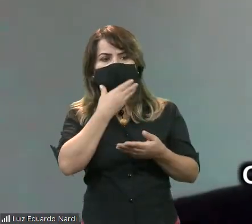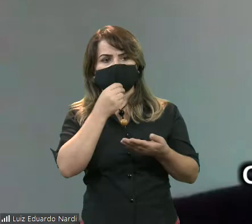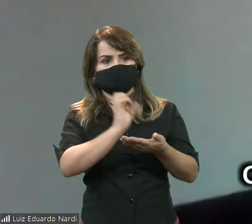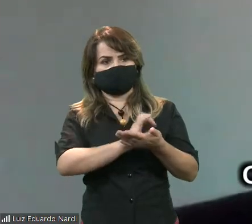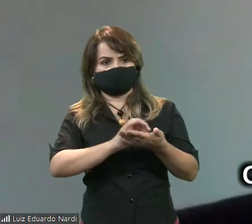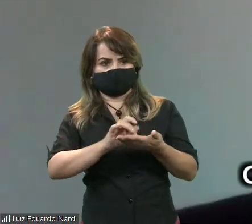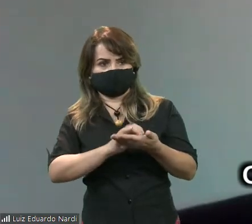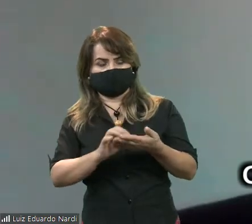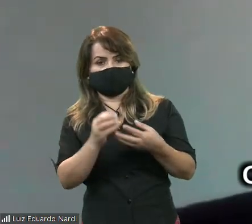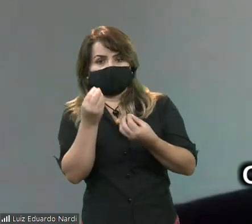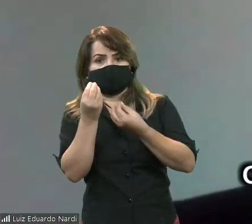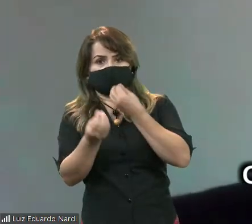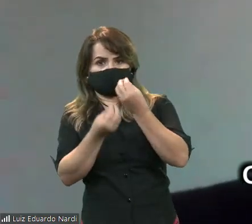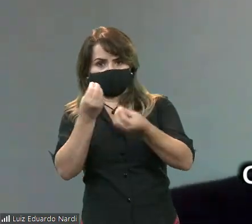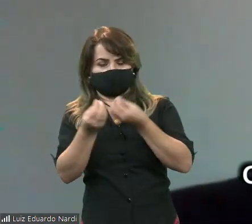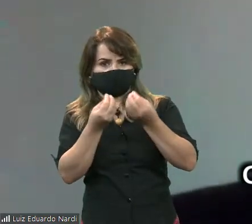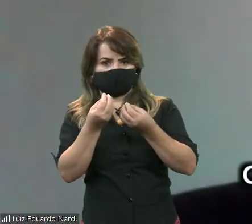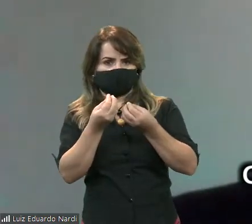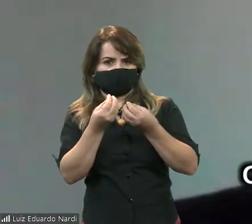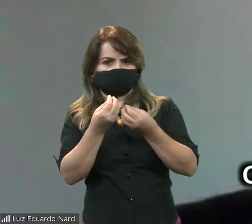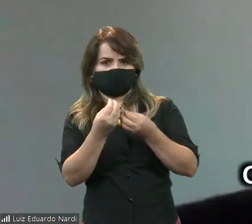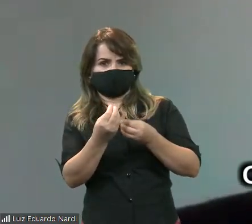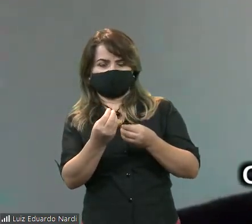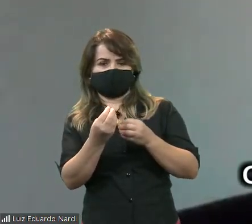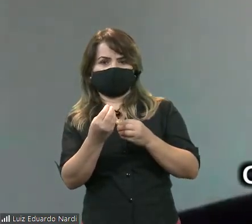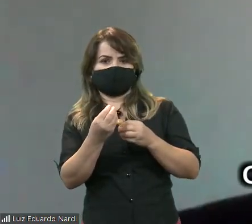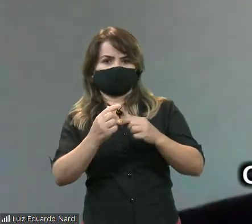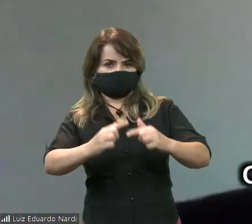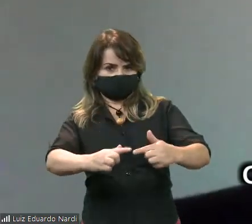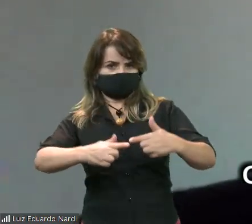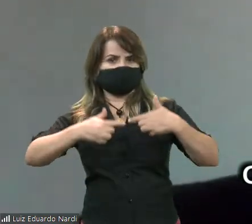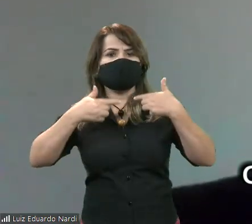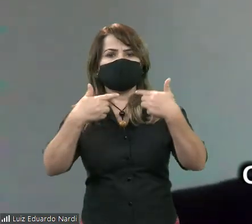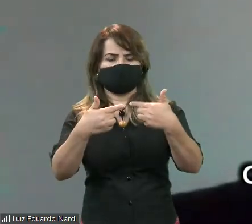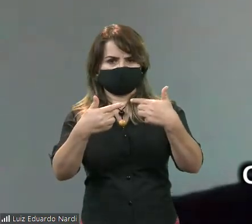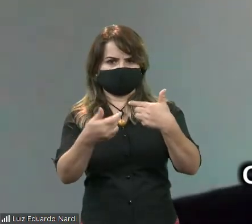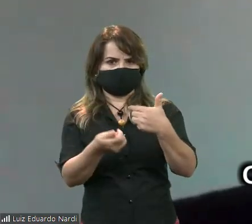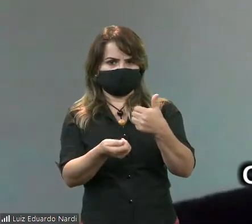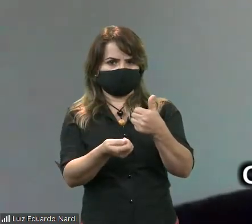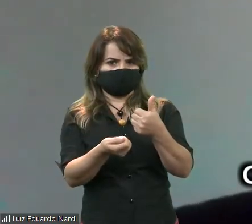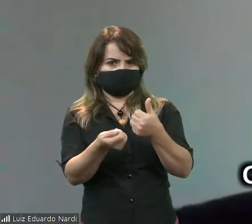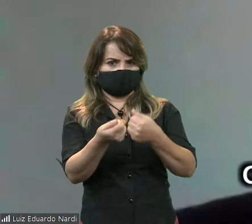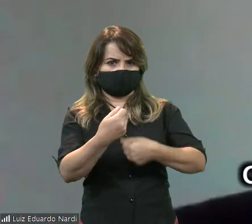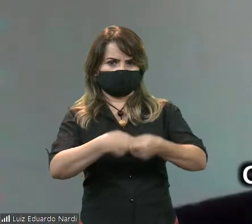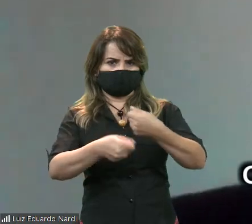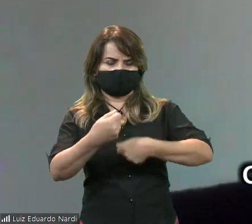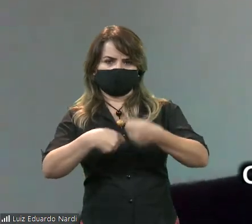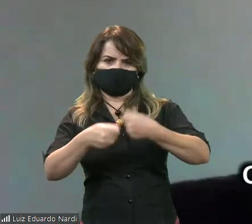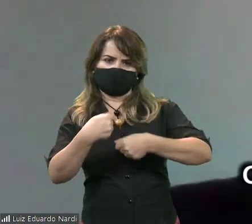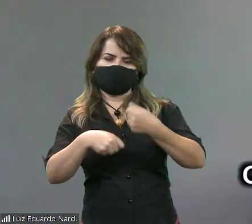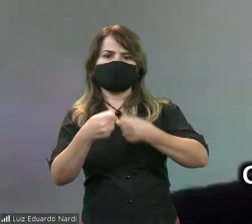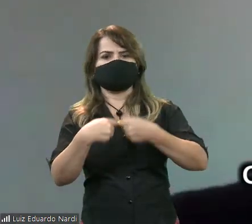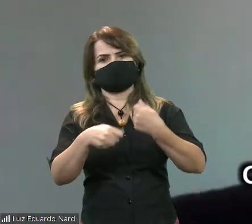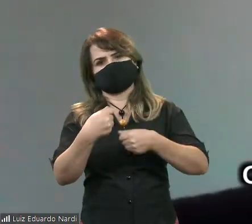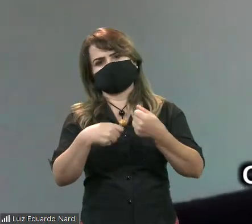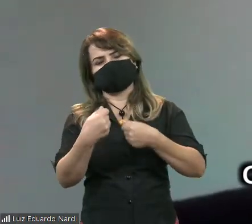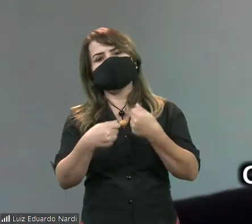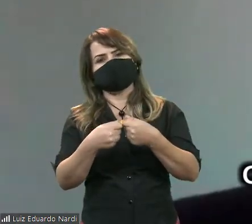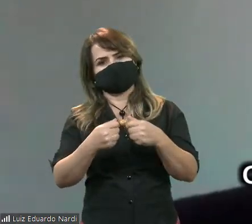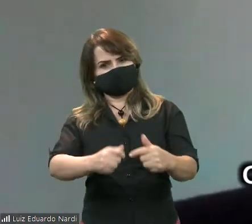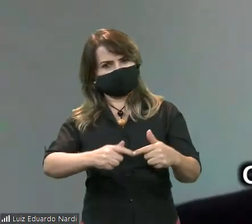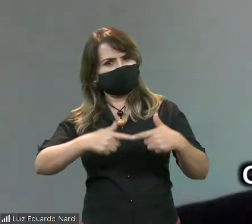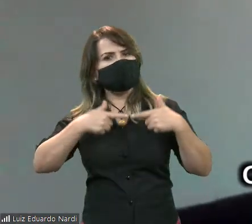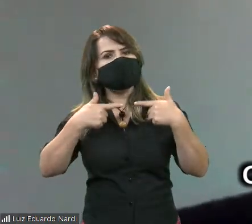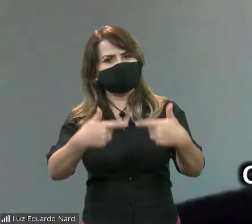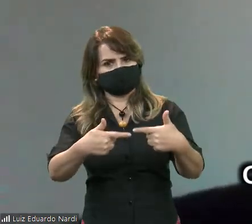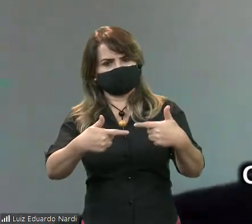vista econômico. Agora vamos criar um novo, mais uma burocracia qualquer.